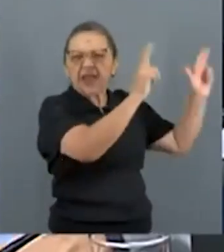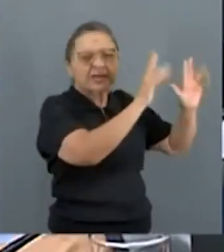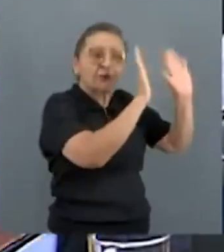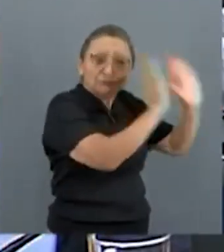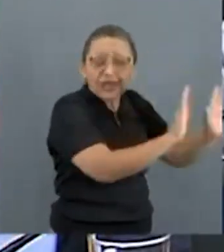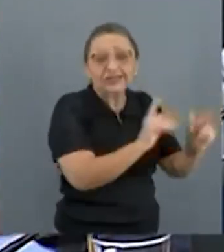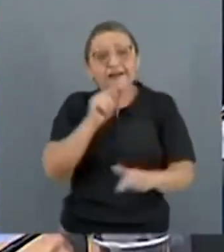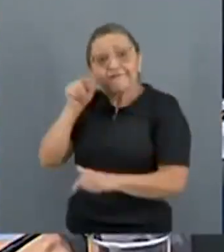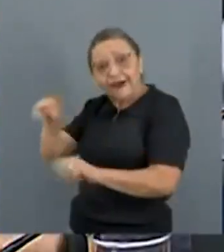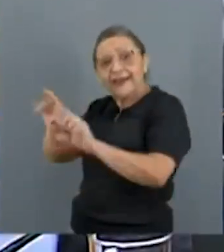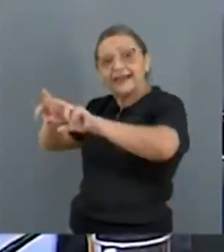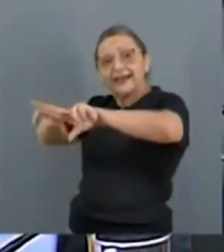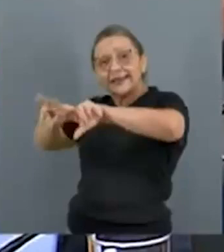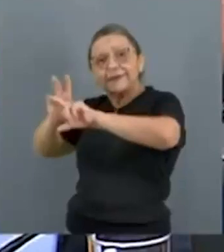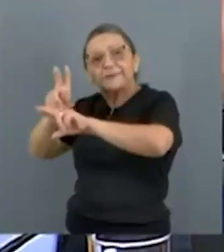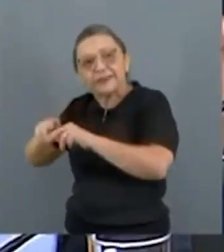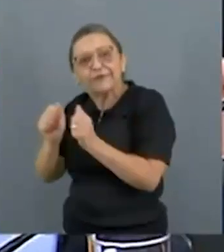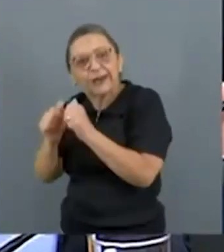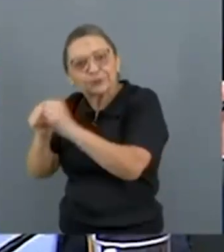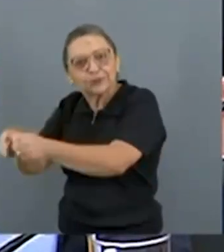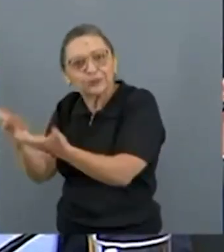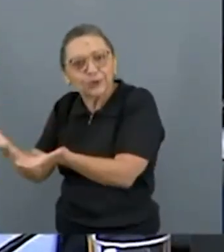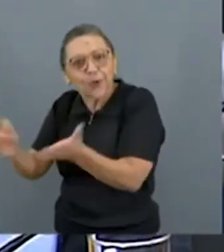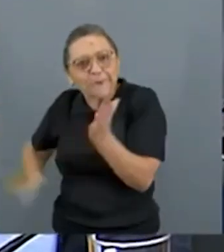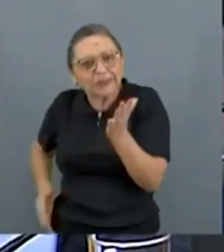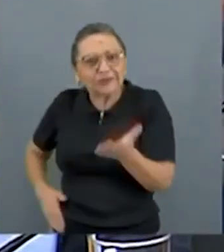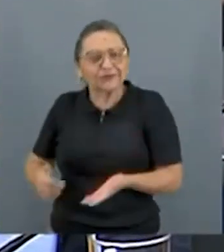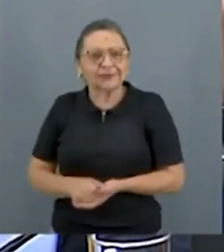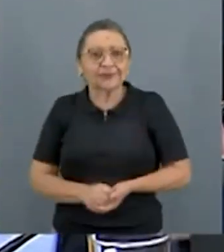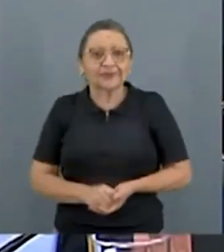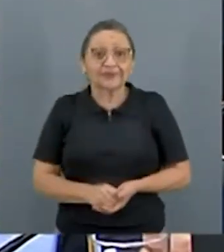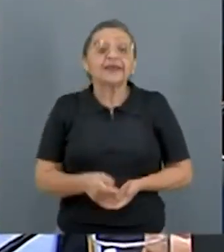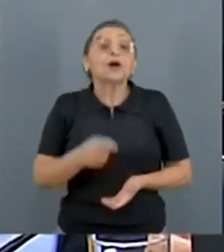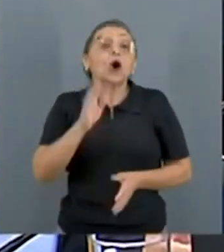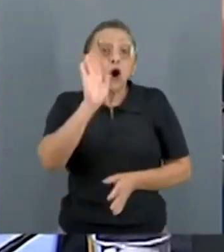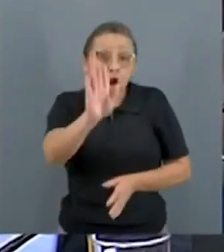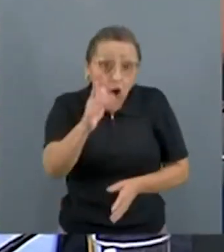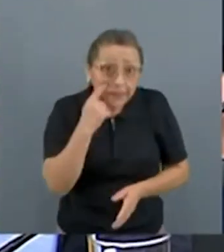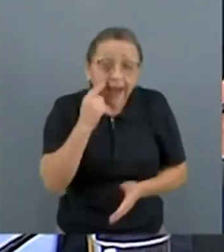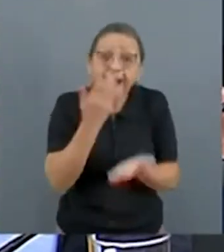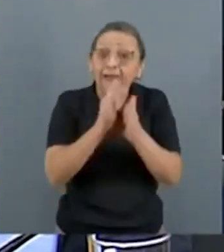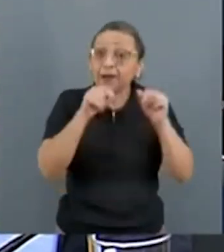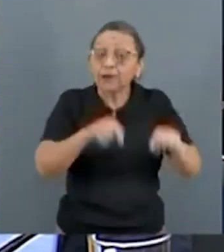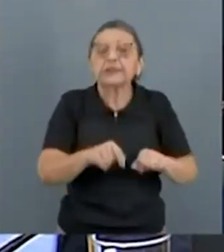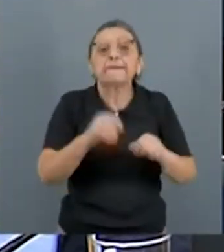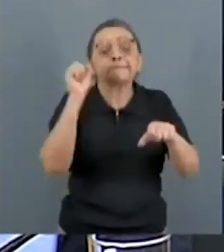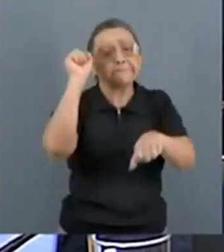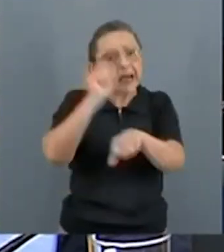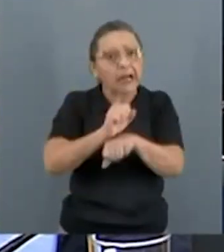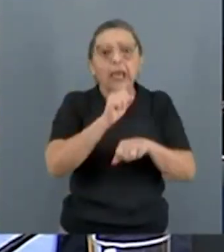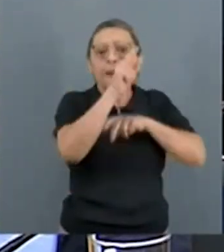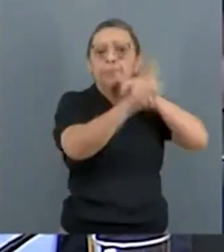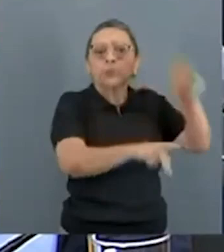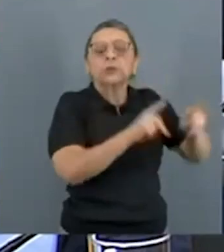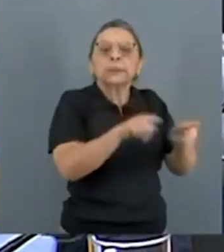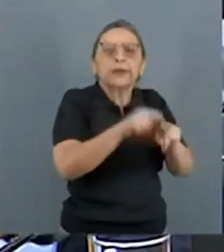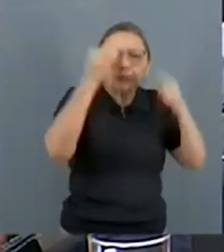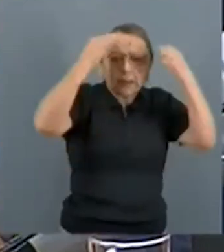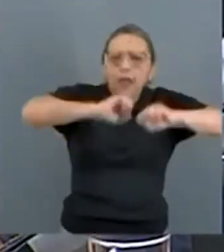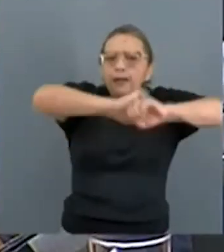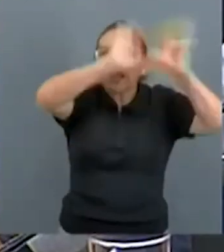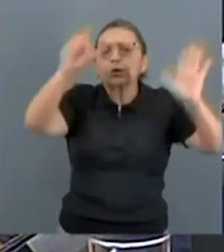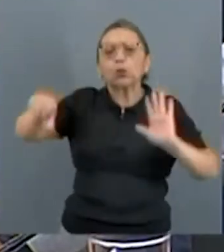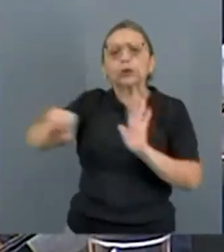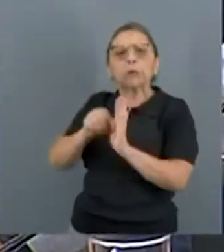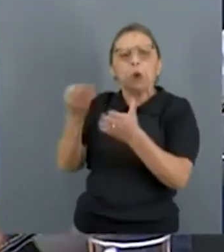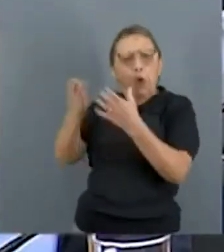eles. É simples. E eu quero falar uma coisa, para a gente acabar com isso, é parar que a população entender que o crime compensa nesse